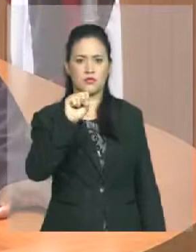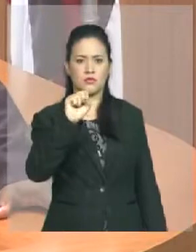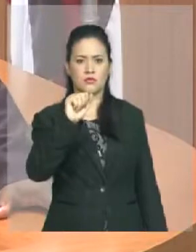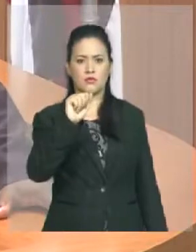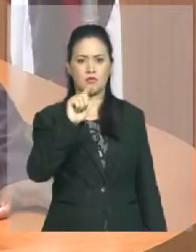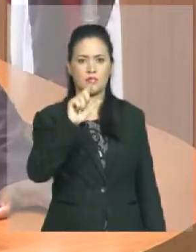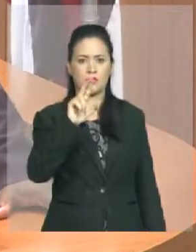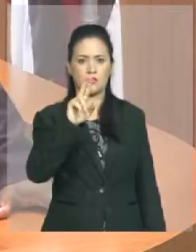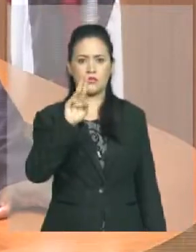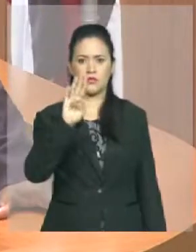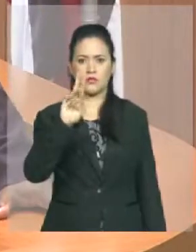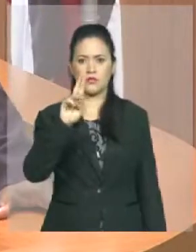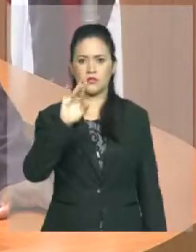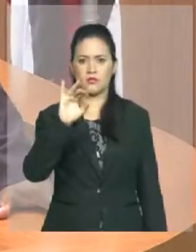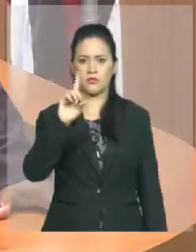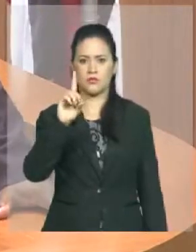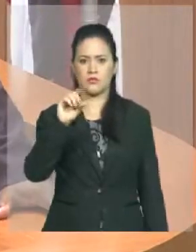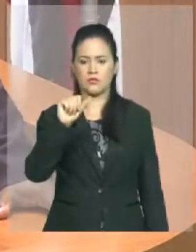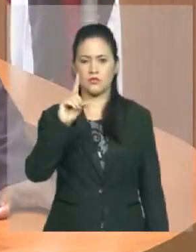adicional noturno.